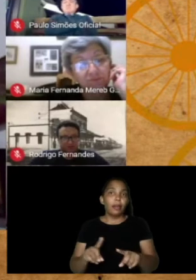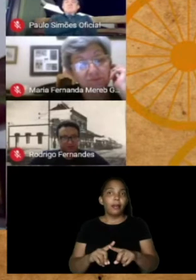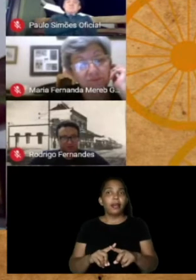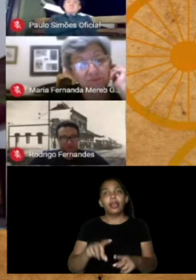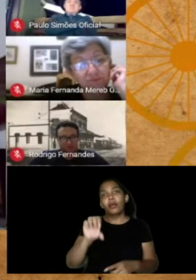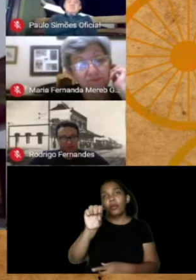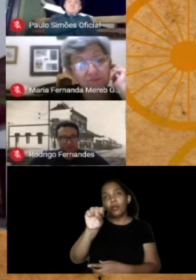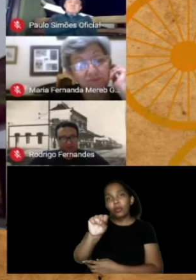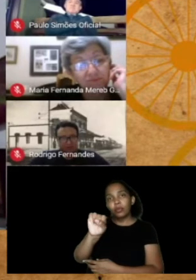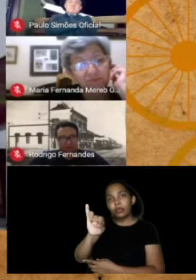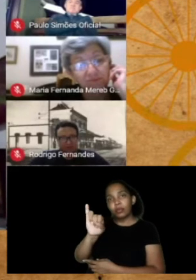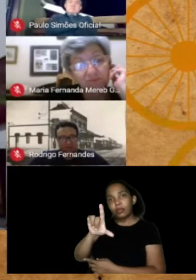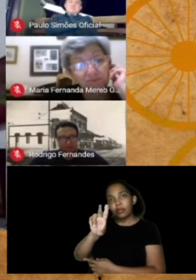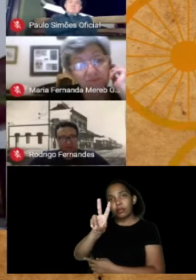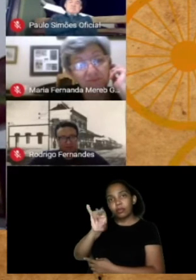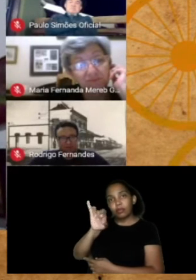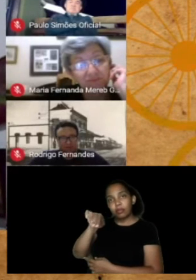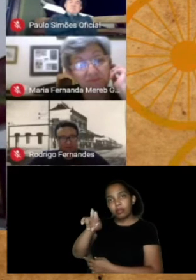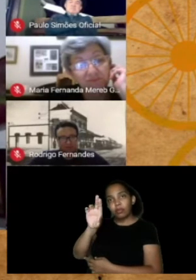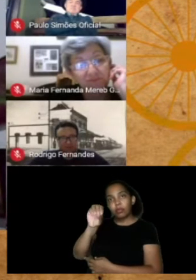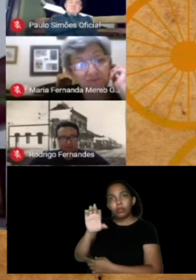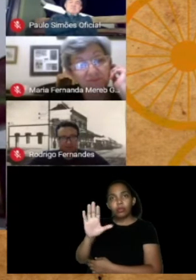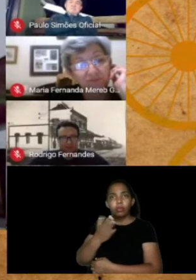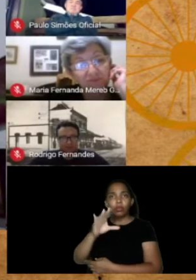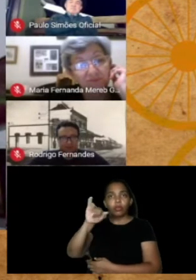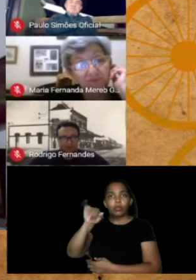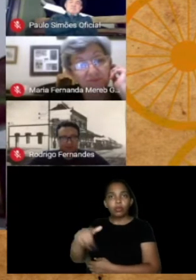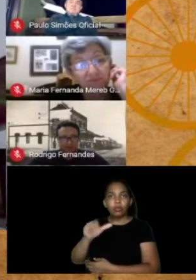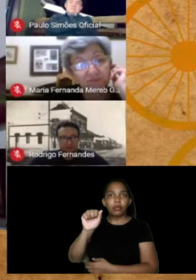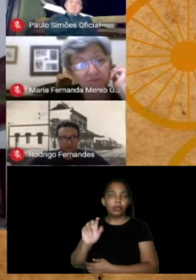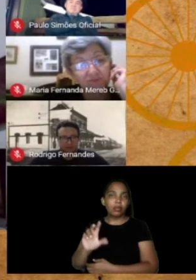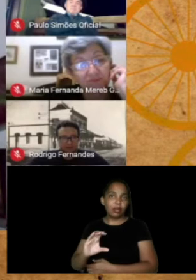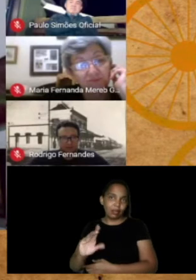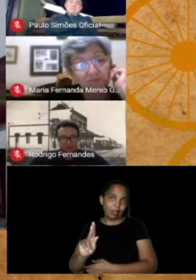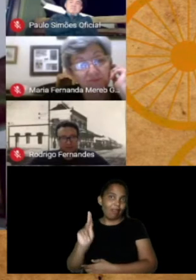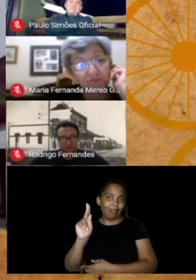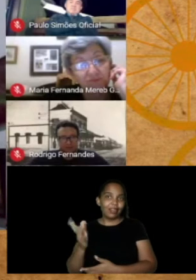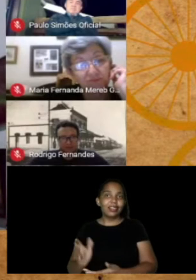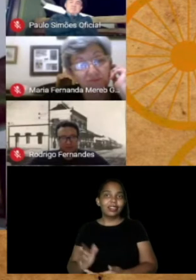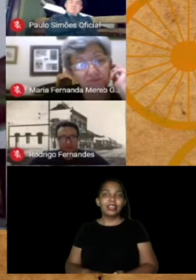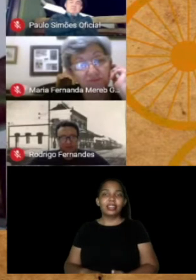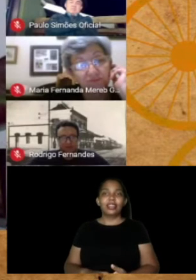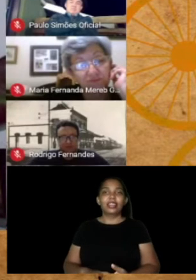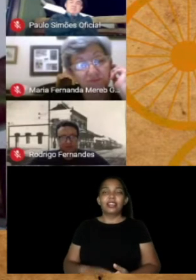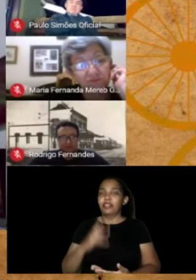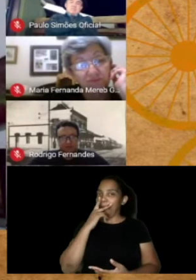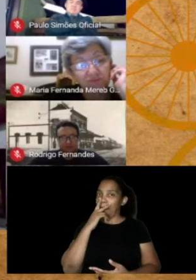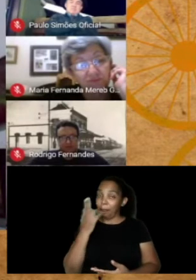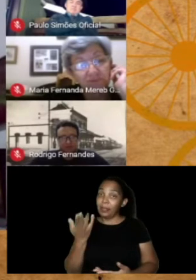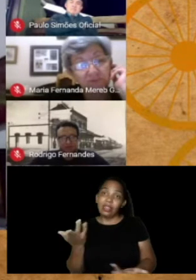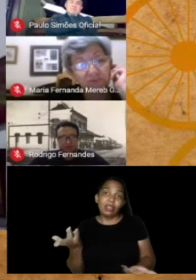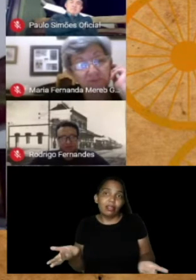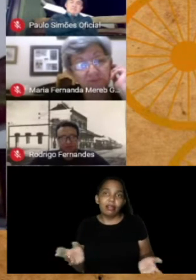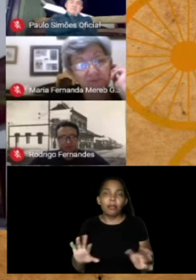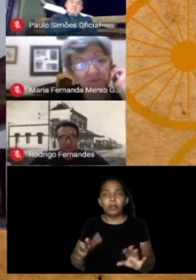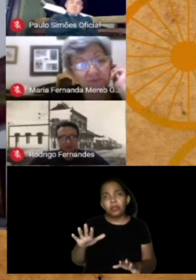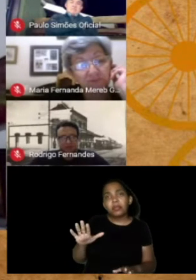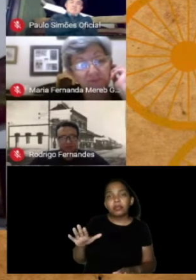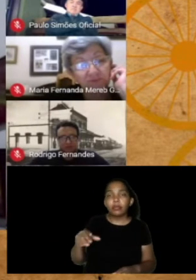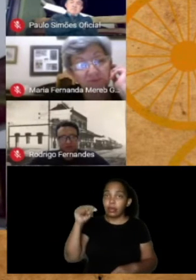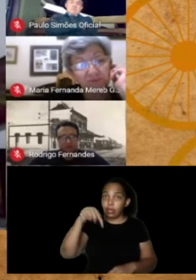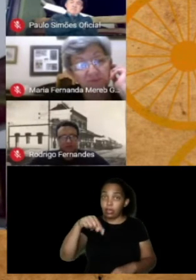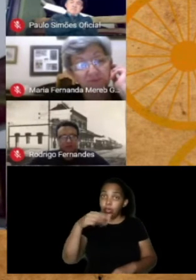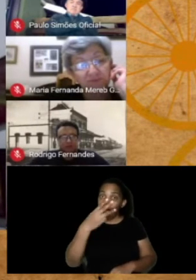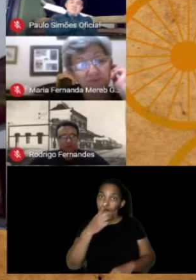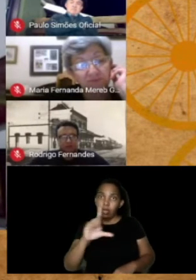Jacques, ou o nosso... Poxa, vou longe, né? Se falar que é o nosso Lampião, aí eu vou um pouquinho longe demais, né? Mas é mais ou menos isso. Para Três Lagoas, ele